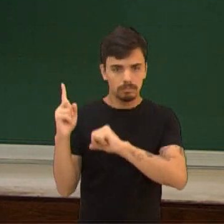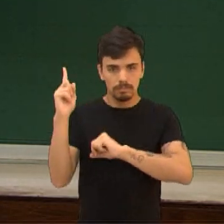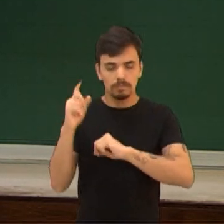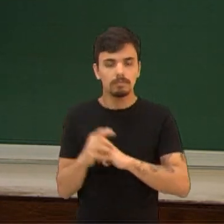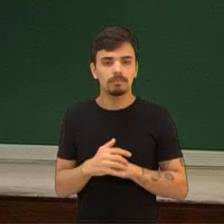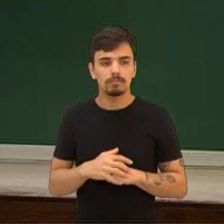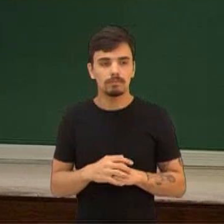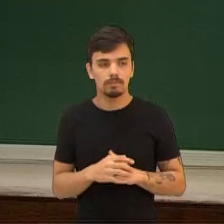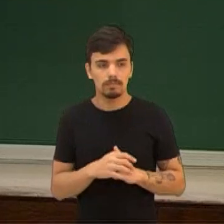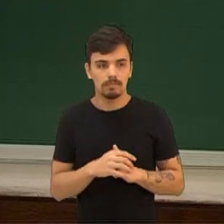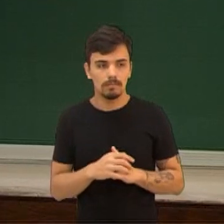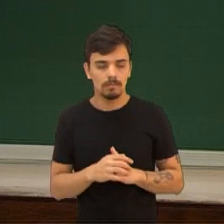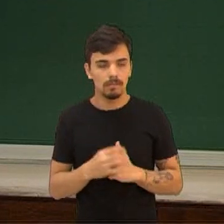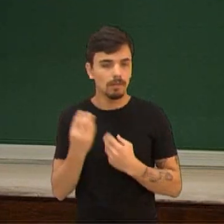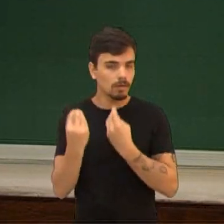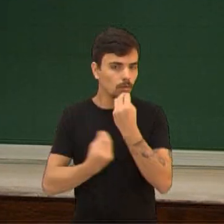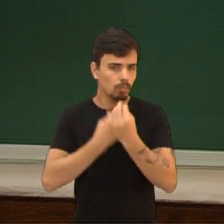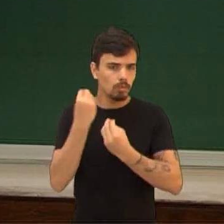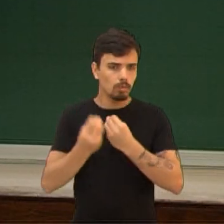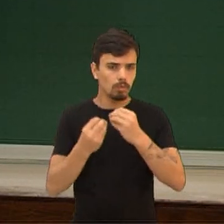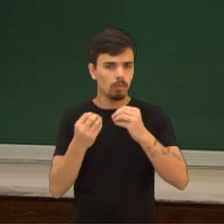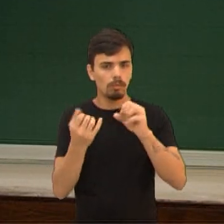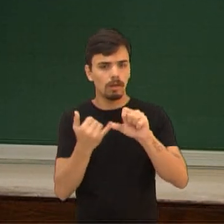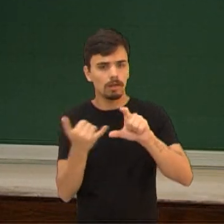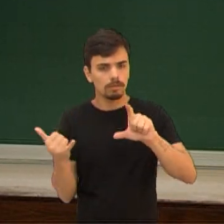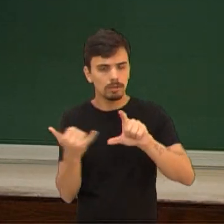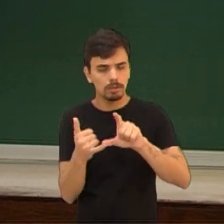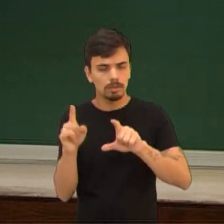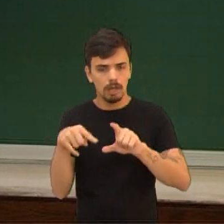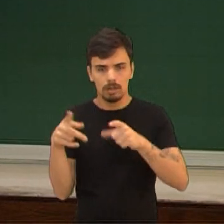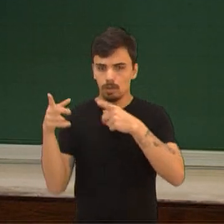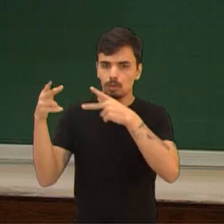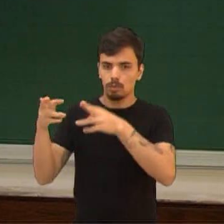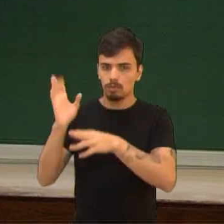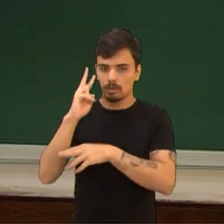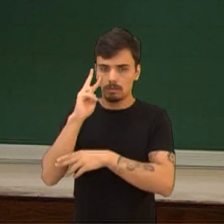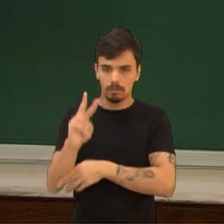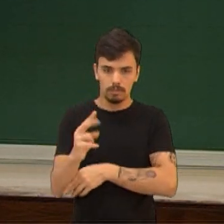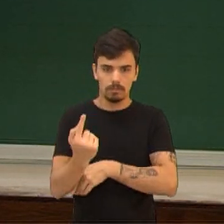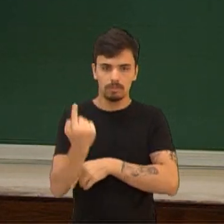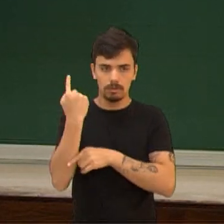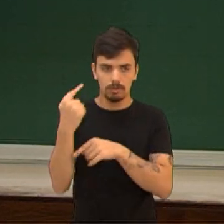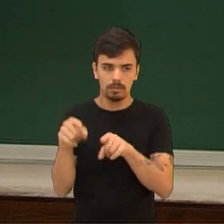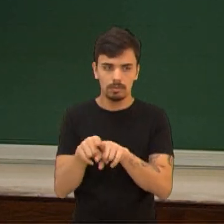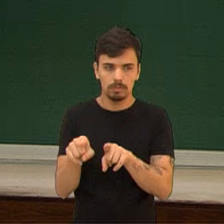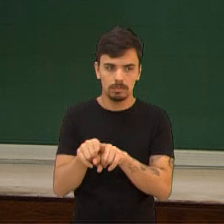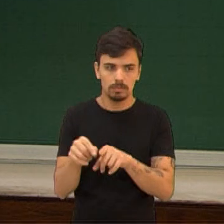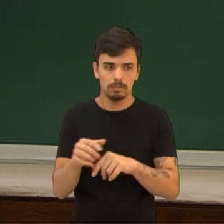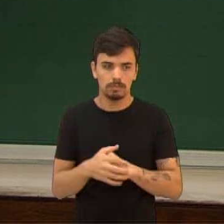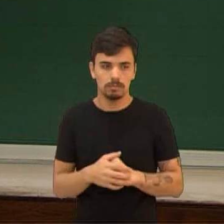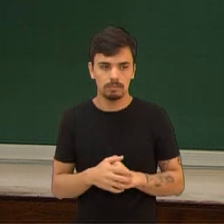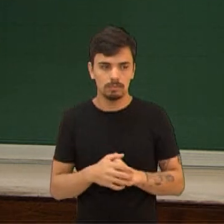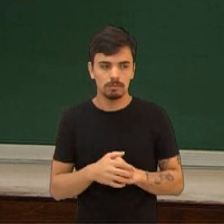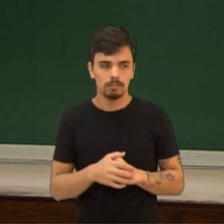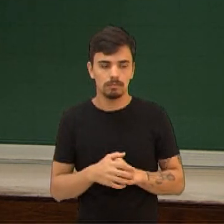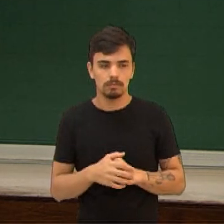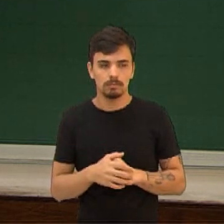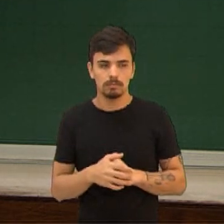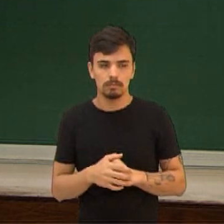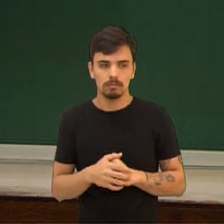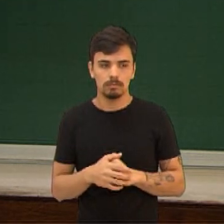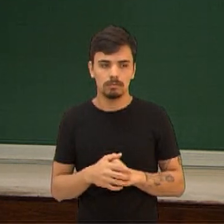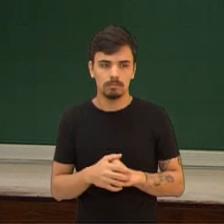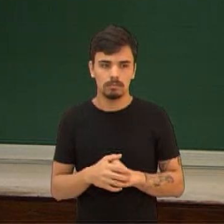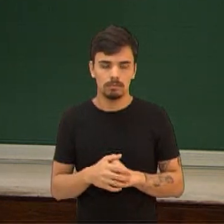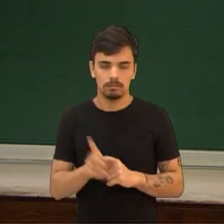3. Como essas tensões são iguais, né, que a gente viu lá aqui no circuito, que